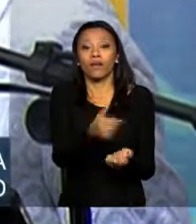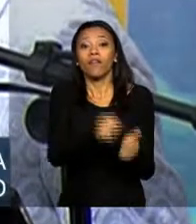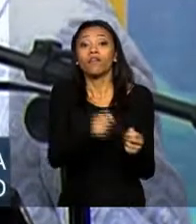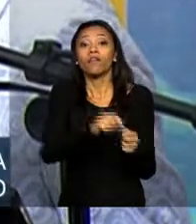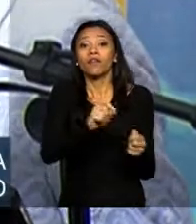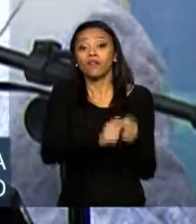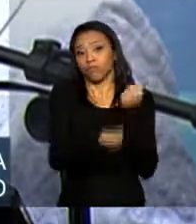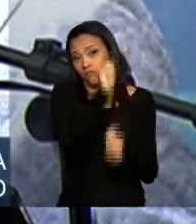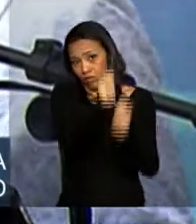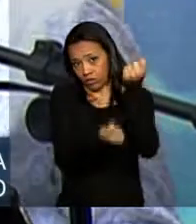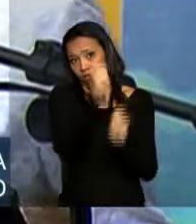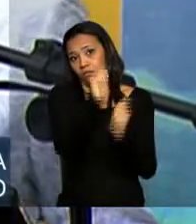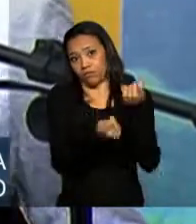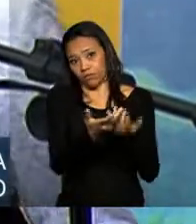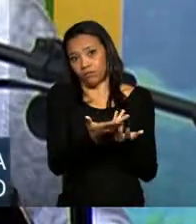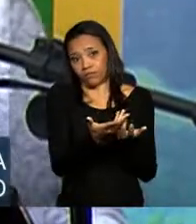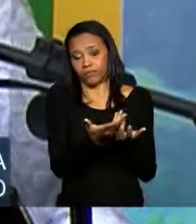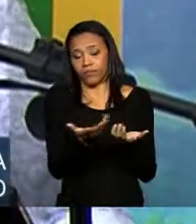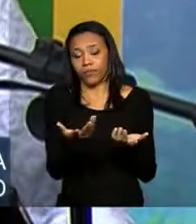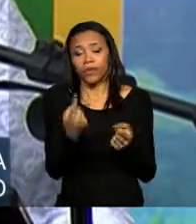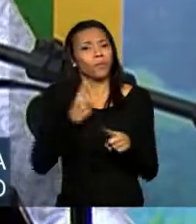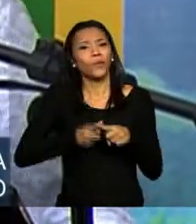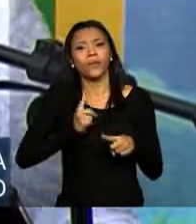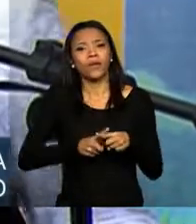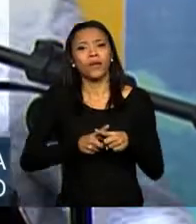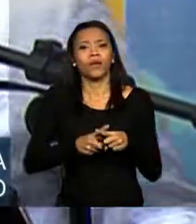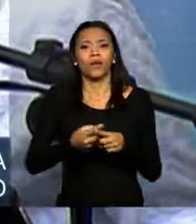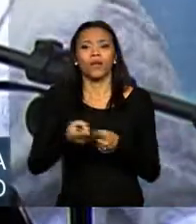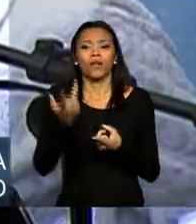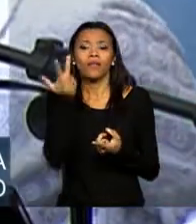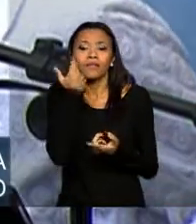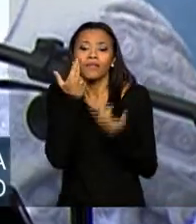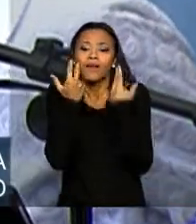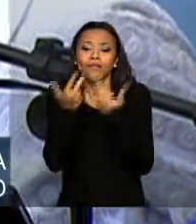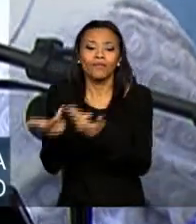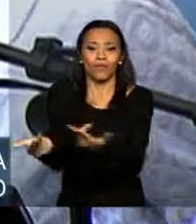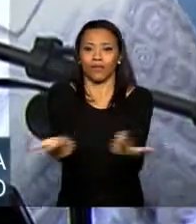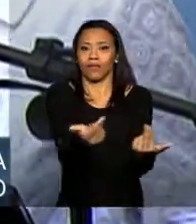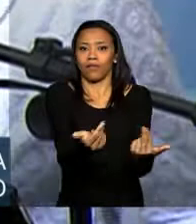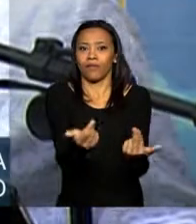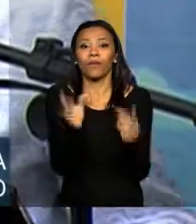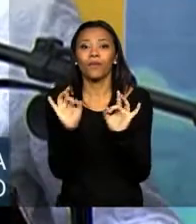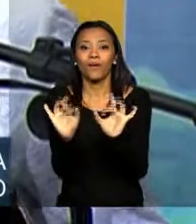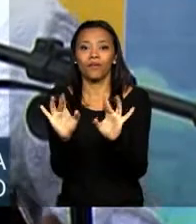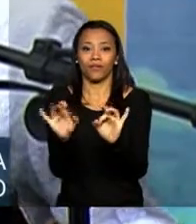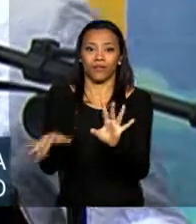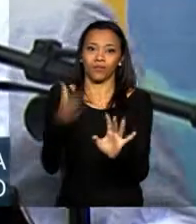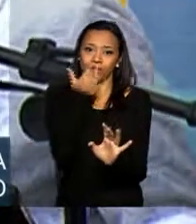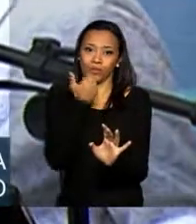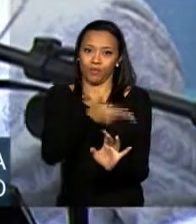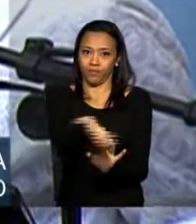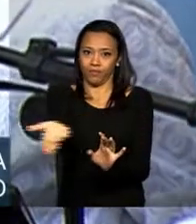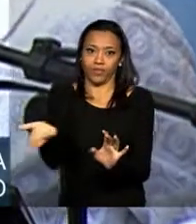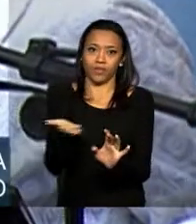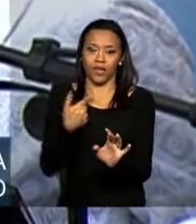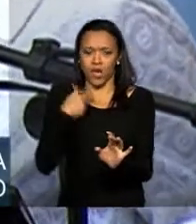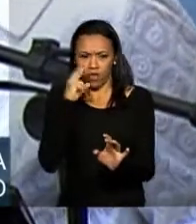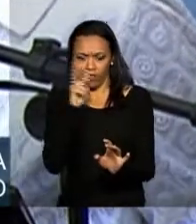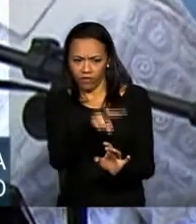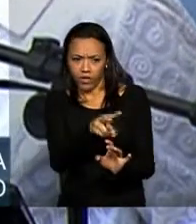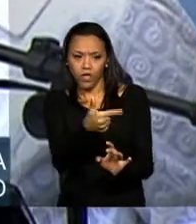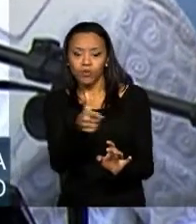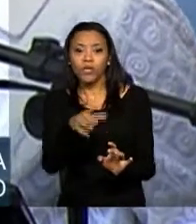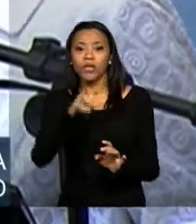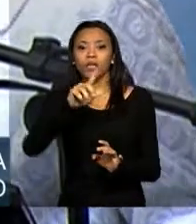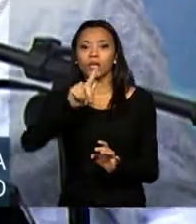padronizado porque o que é considerado um produto de qualidade tem um ali que eu estava olhando que é